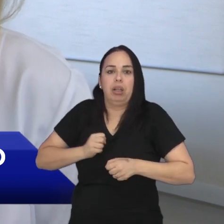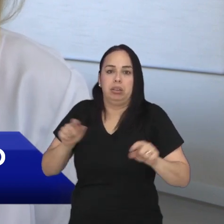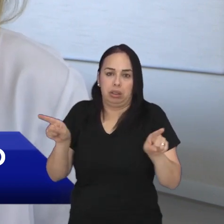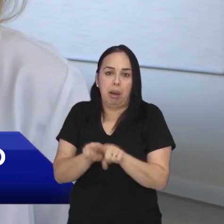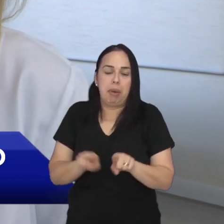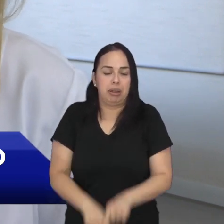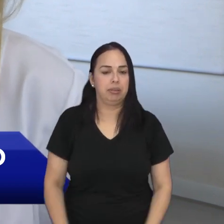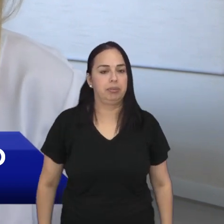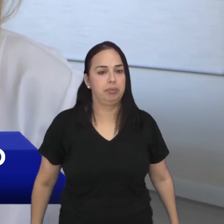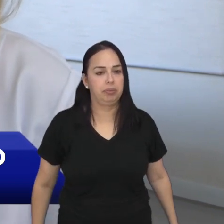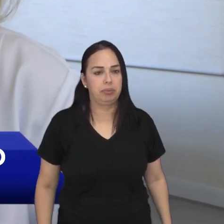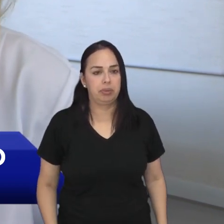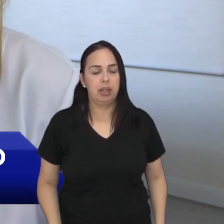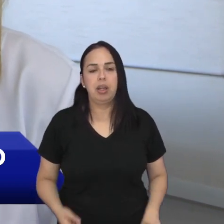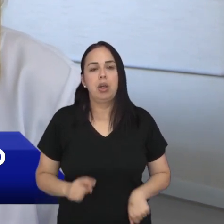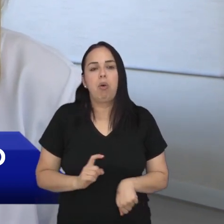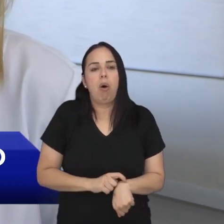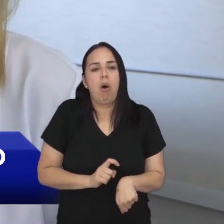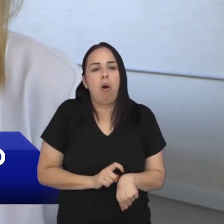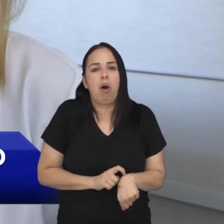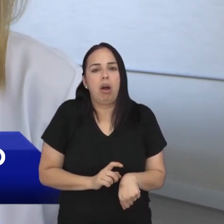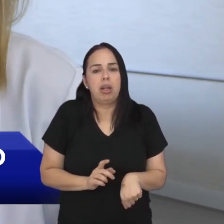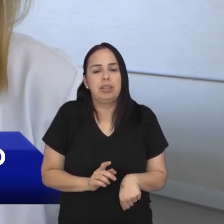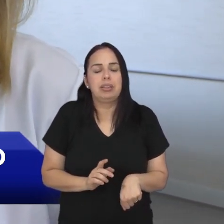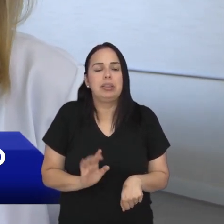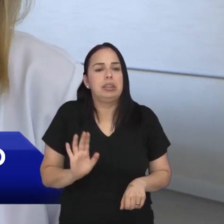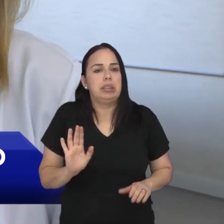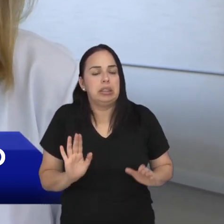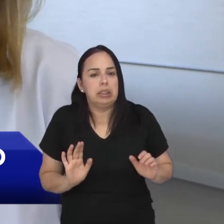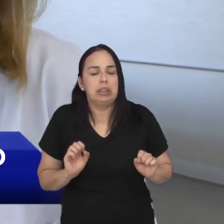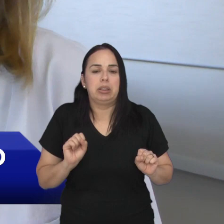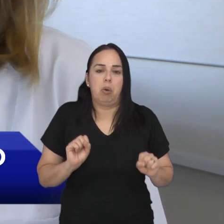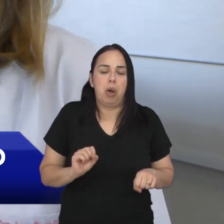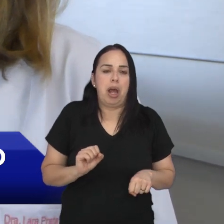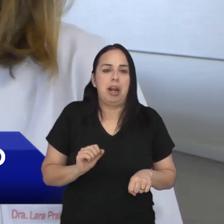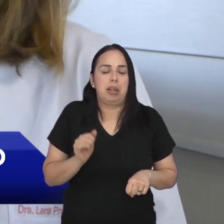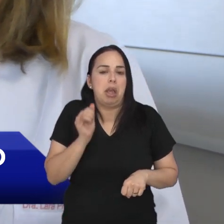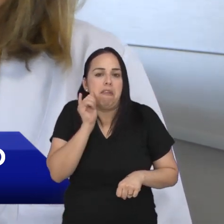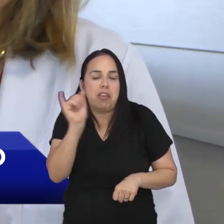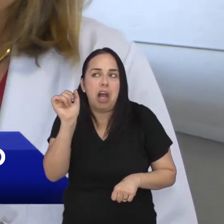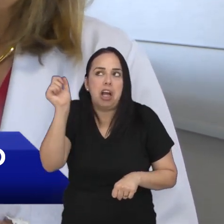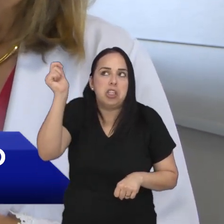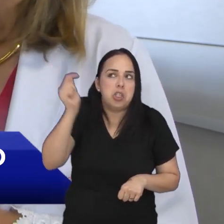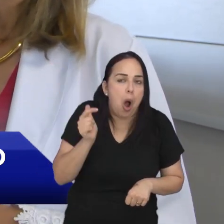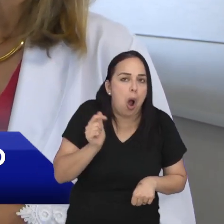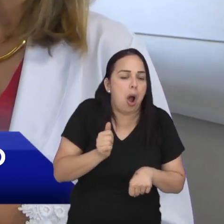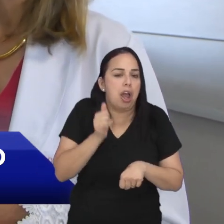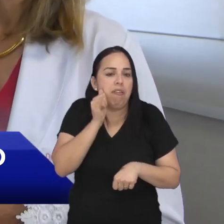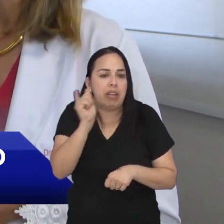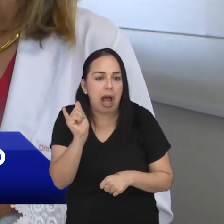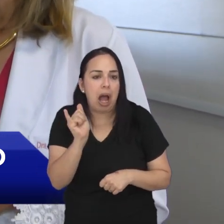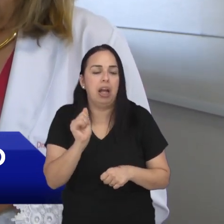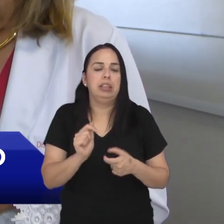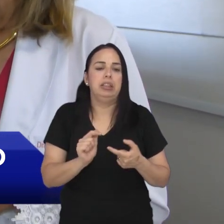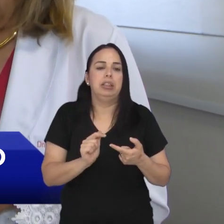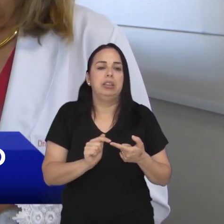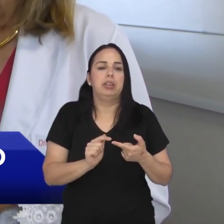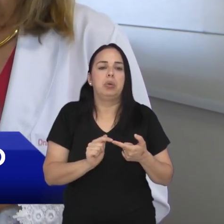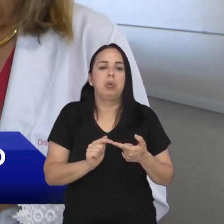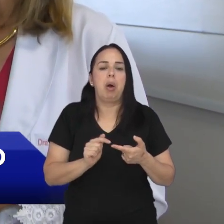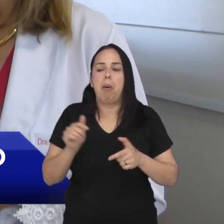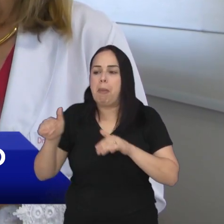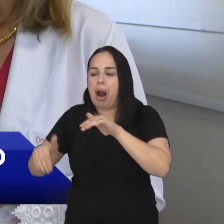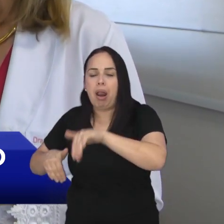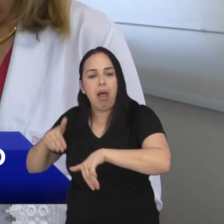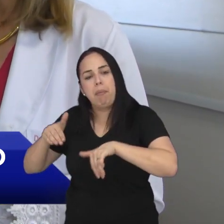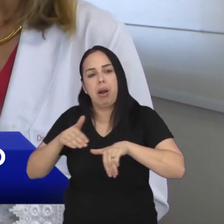queimadura solar no corpo também. Questão de horário, doutora. Aquele horário que é bom evitar o sol para